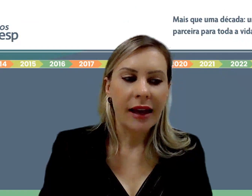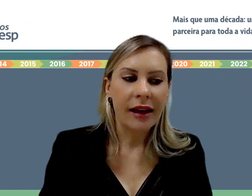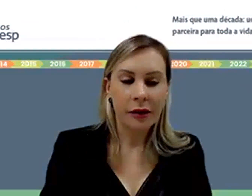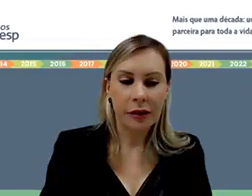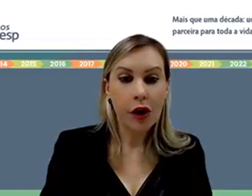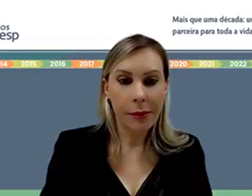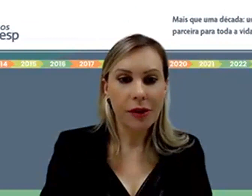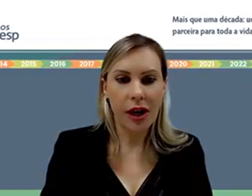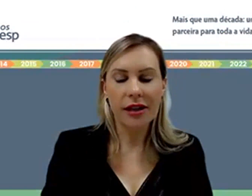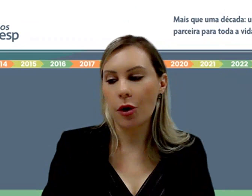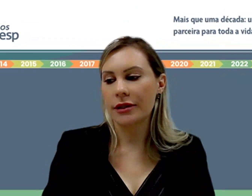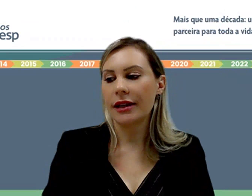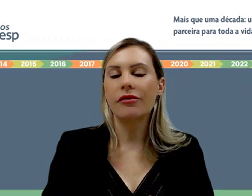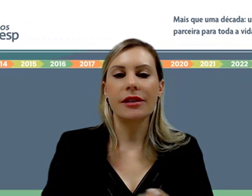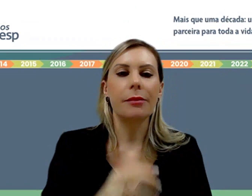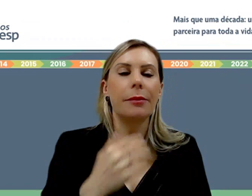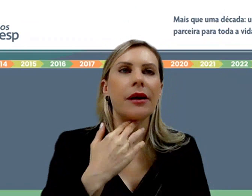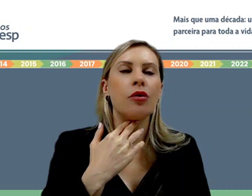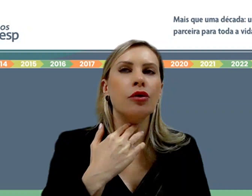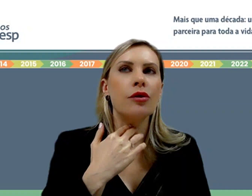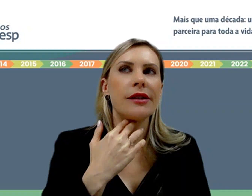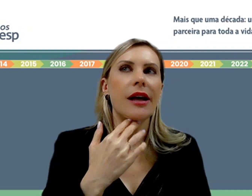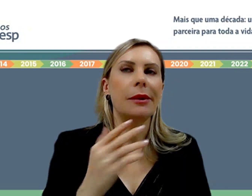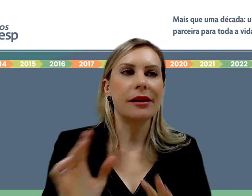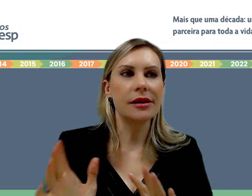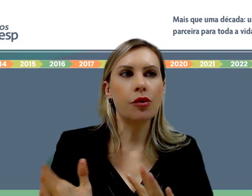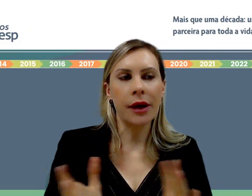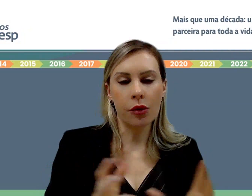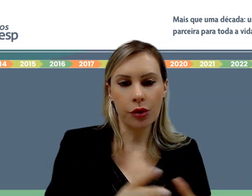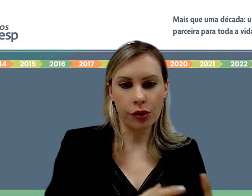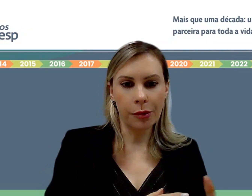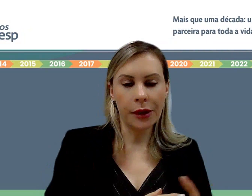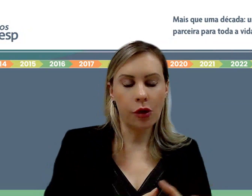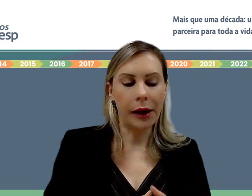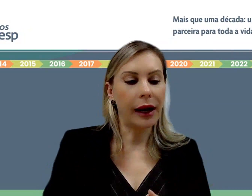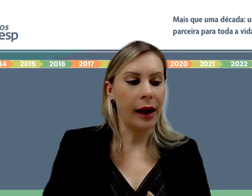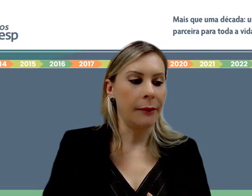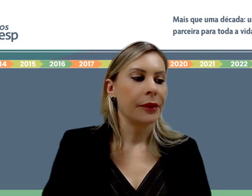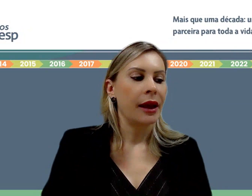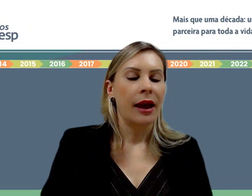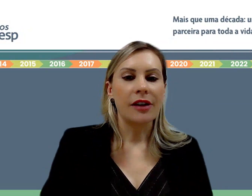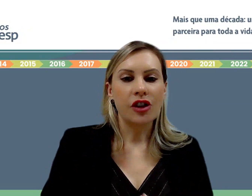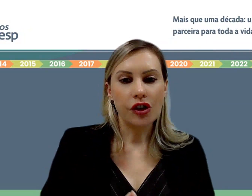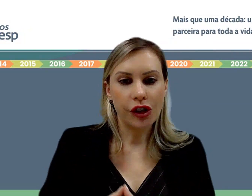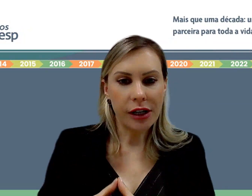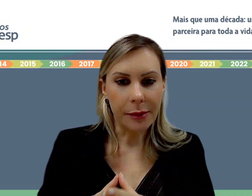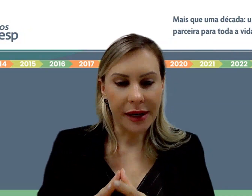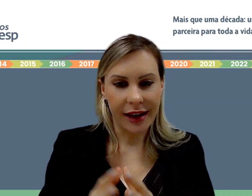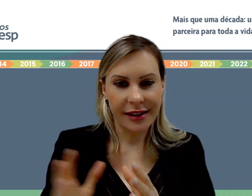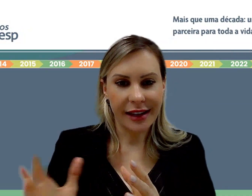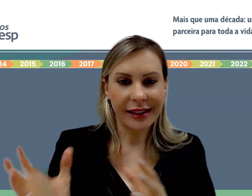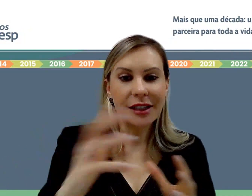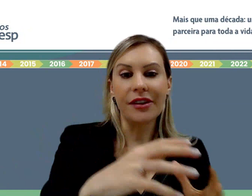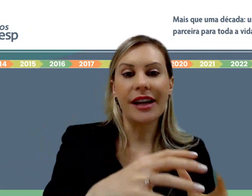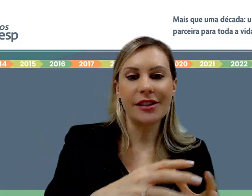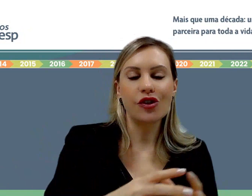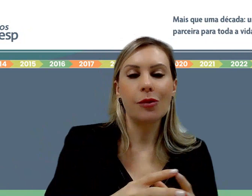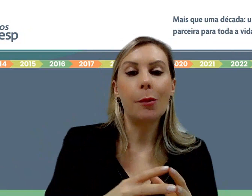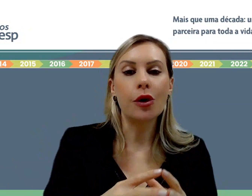Tá, eu vou repetir a resposta, tá? Você perguntou se dá para trazer algum recurso do banco para cá. A gente chama Isso.